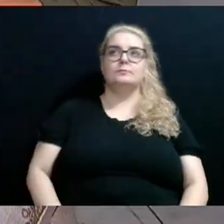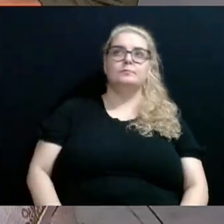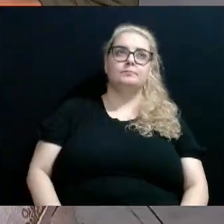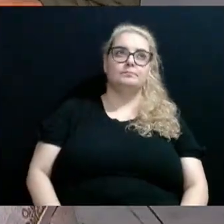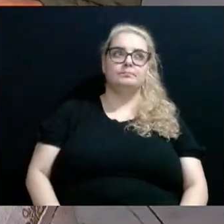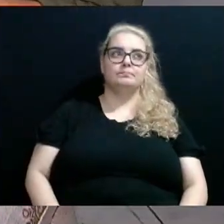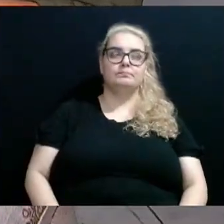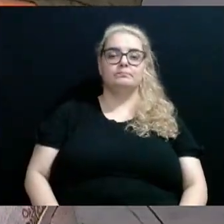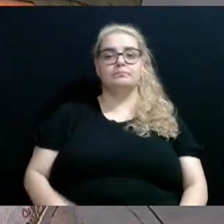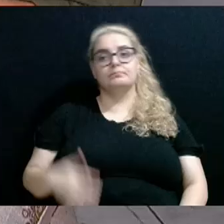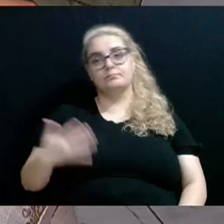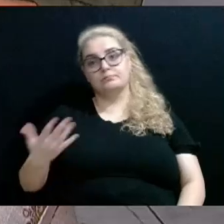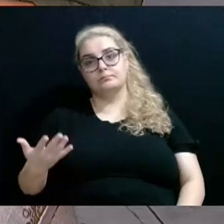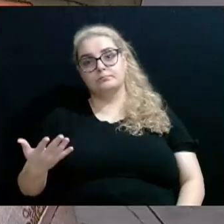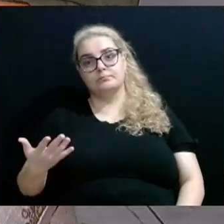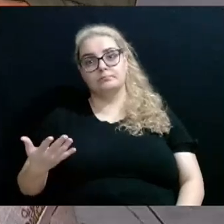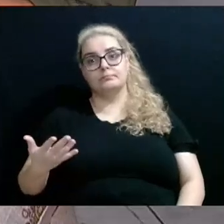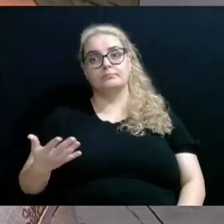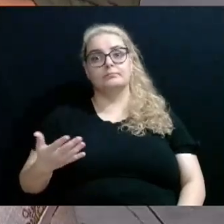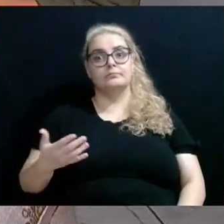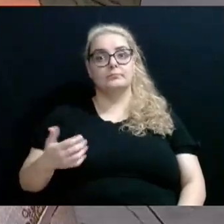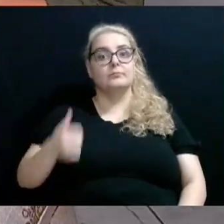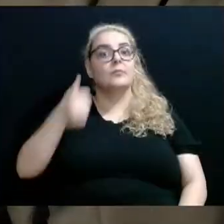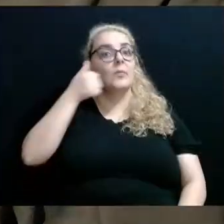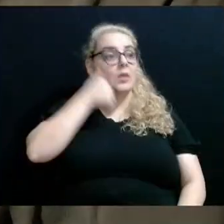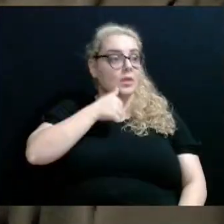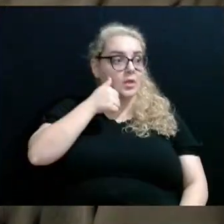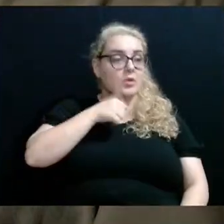A gente que tá passou no mês da do mulher. mês das mulheres,